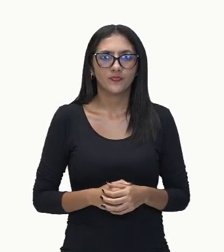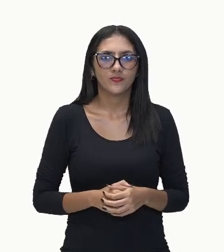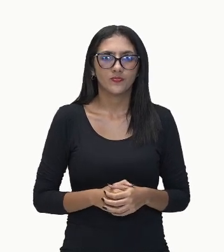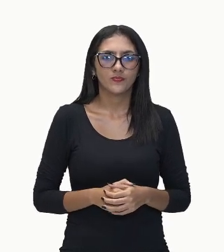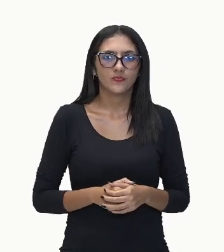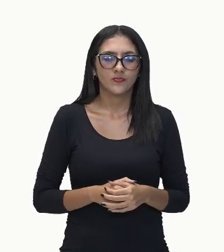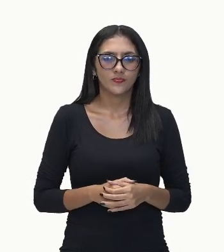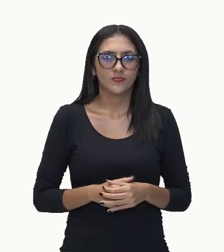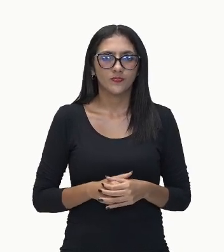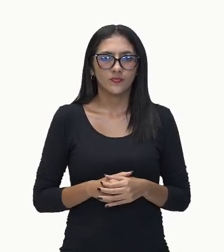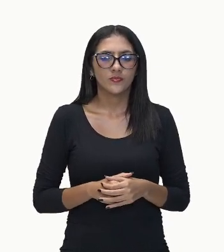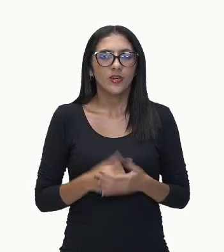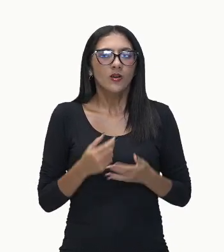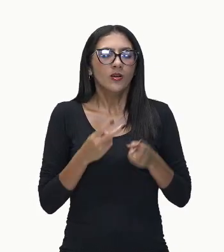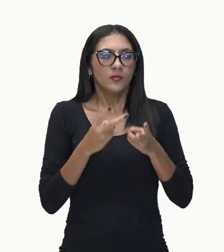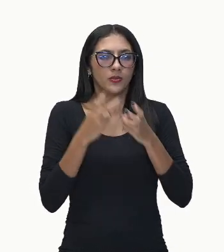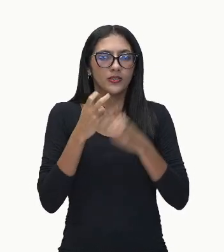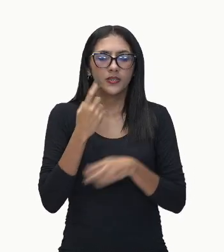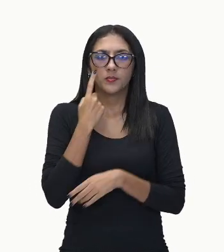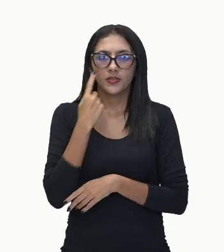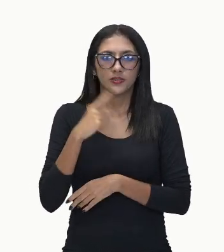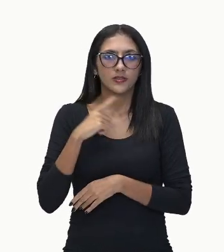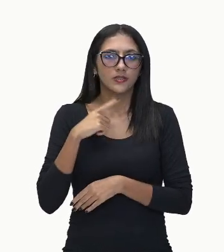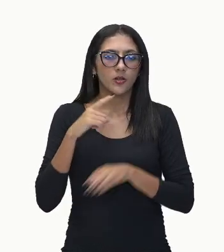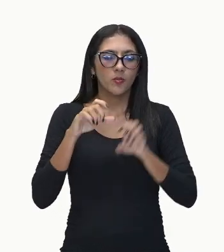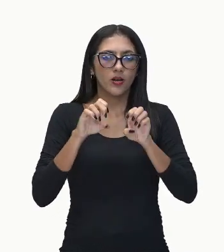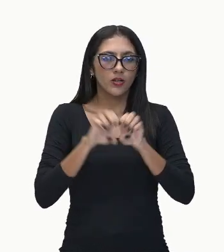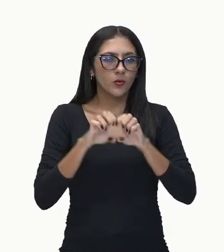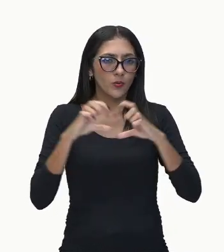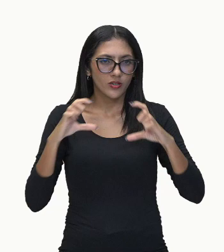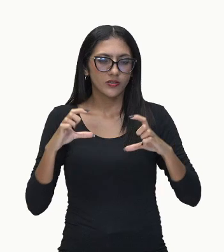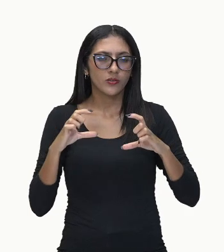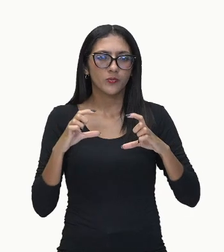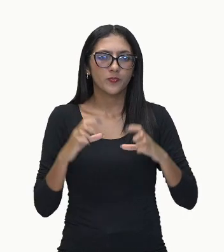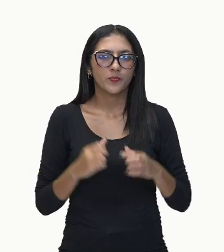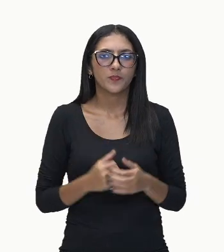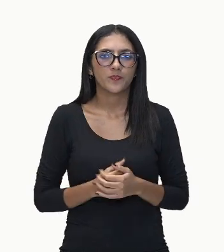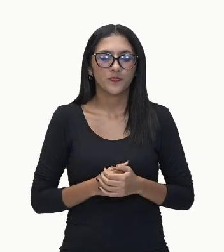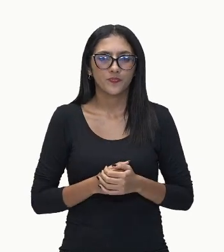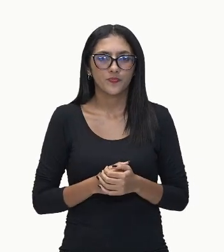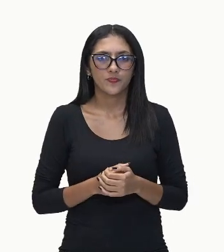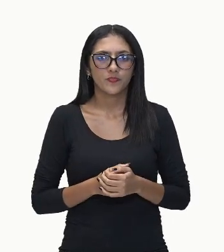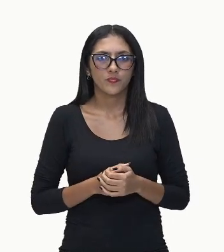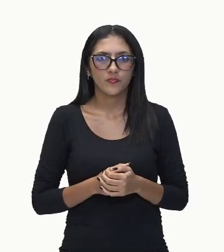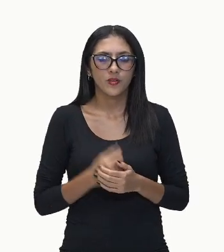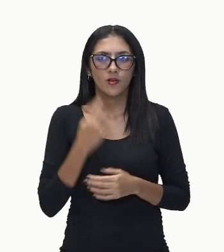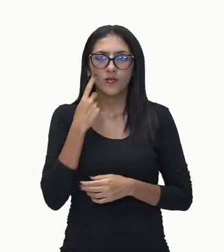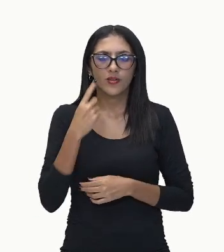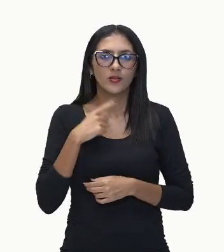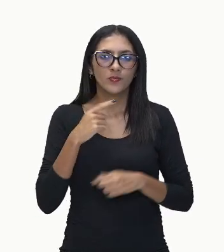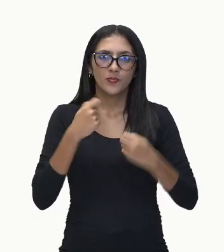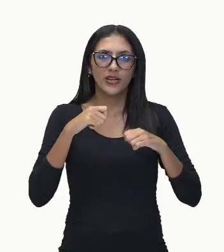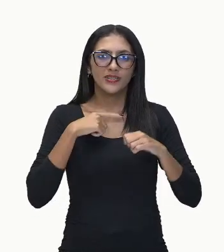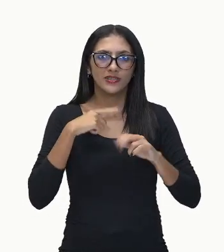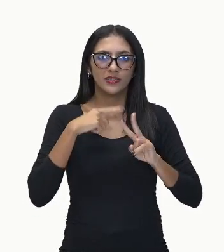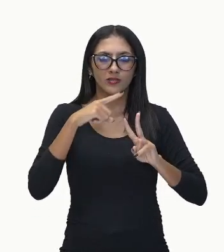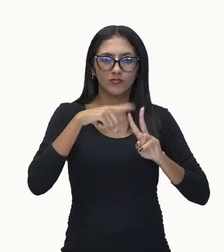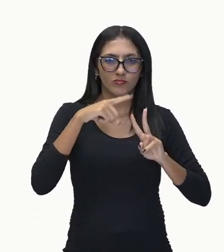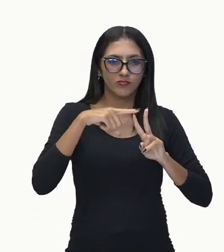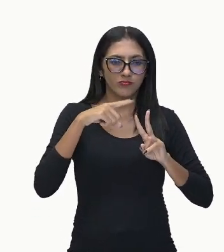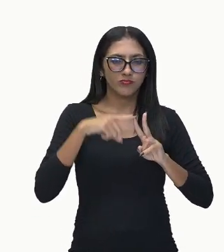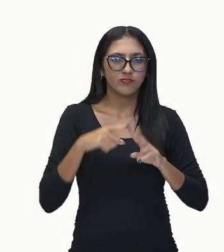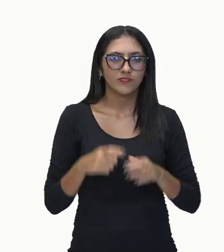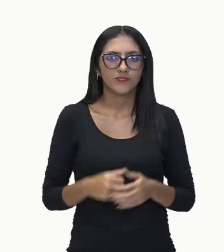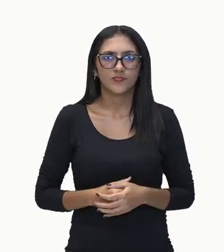termos perceba que nós temos aqui uma equação que está escrita na forma aqui ser a fatoração mais algum termo que